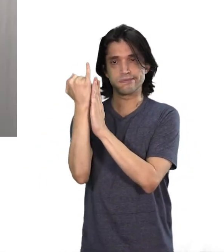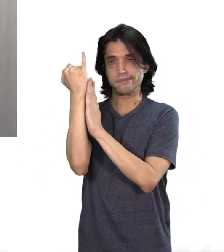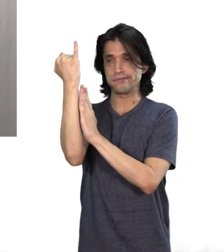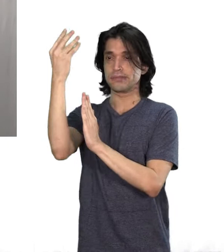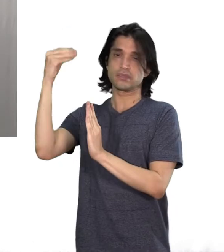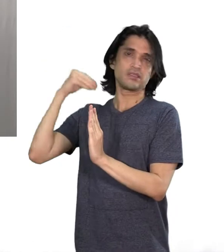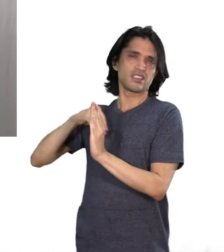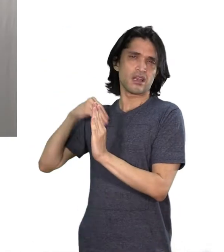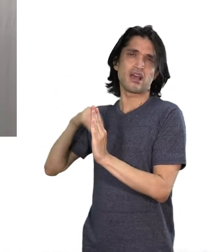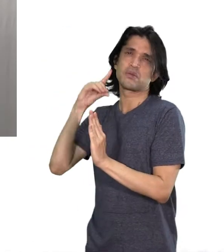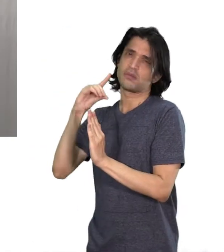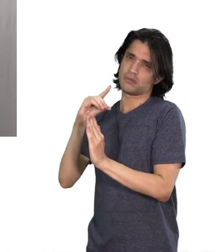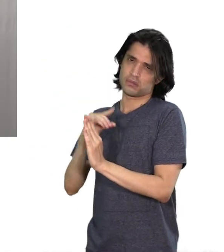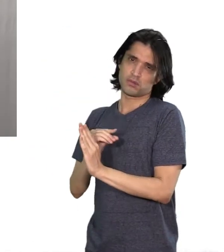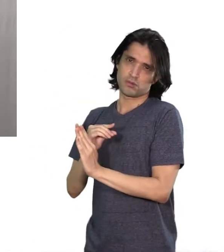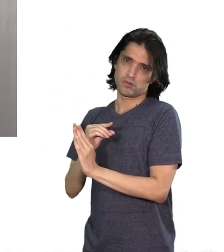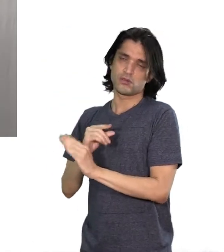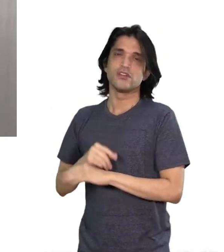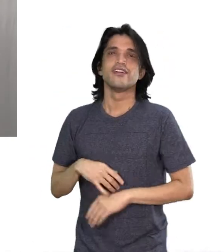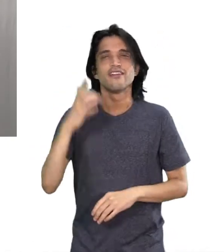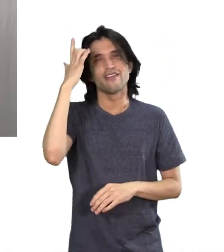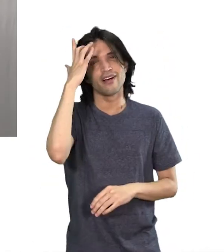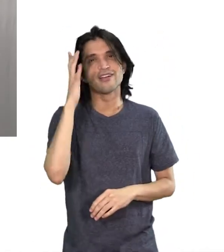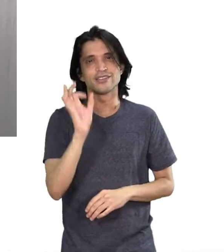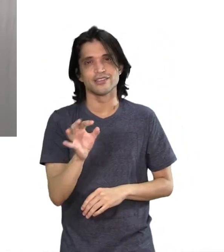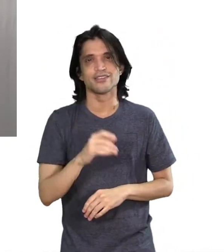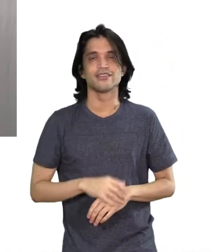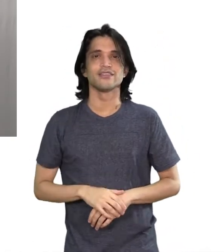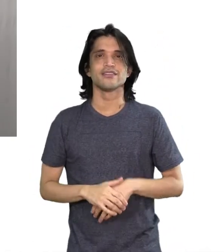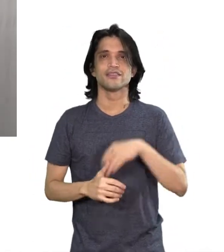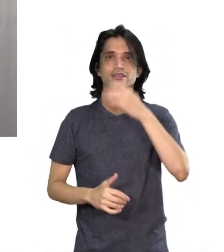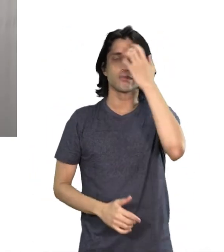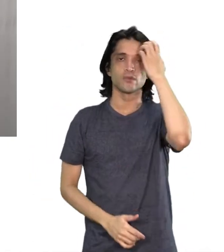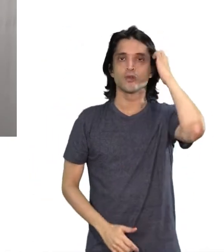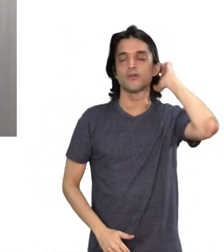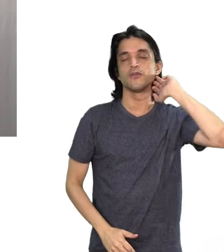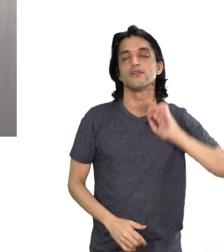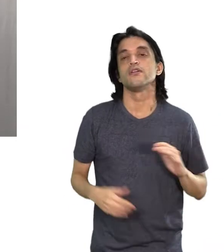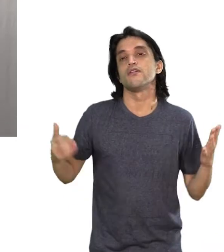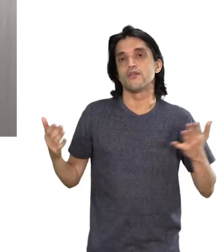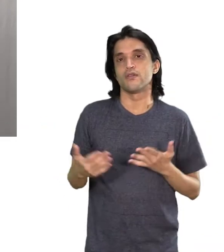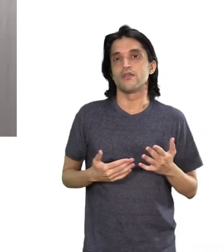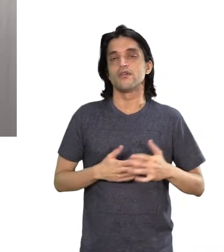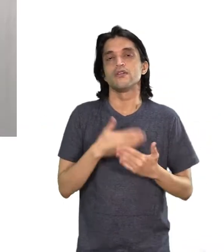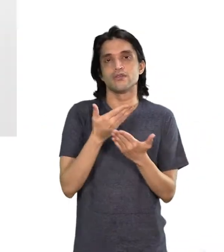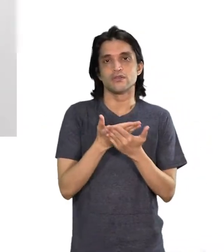baixos. Fácil, né? Agora, vamos estudar um pouco mais o período composto.